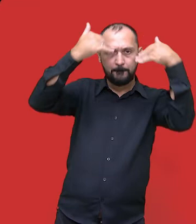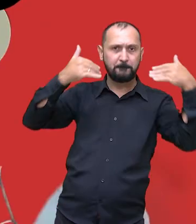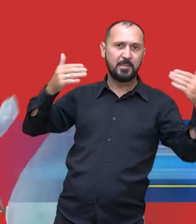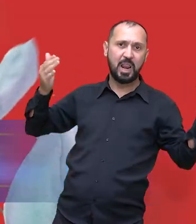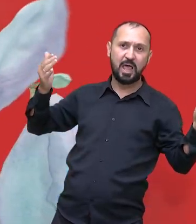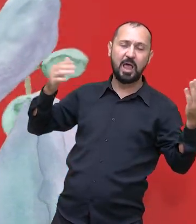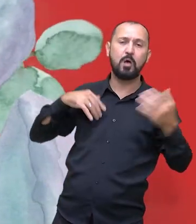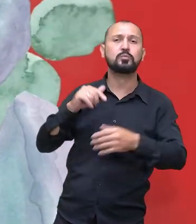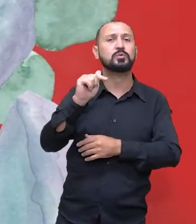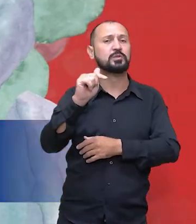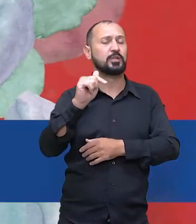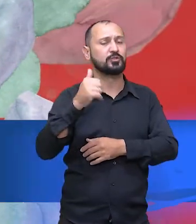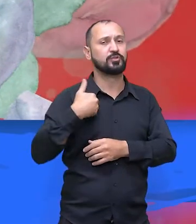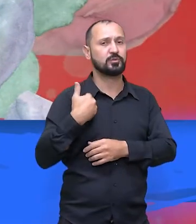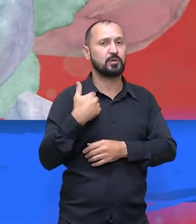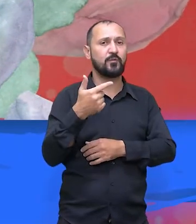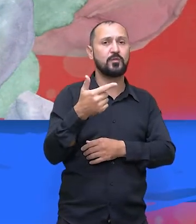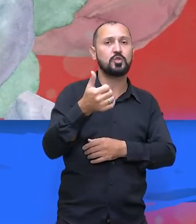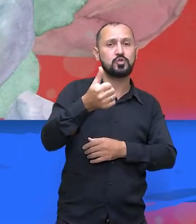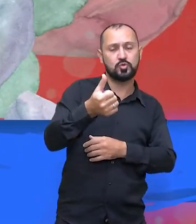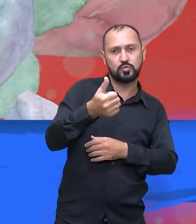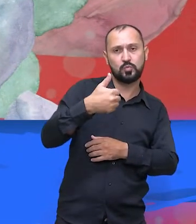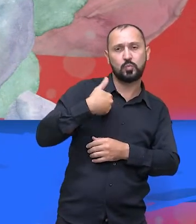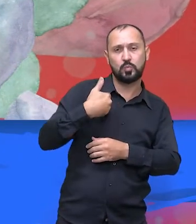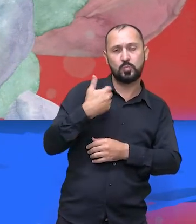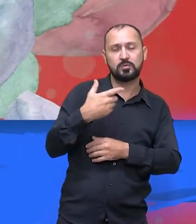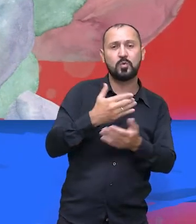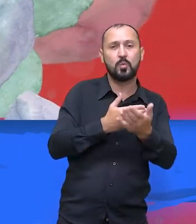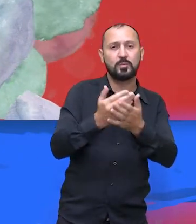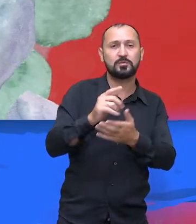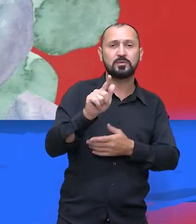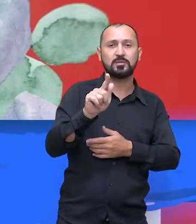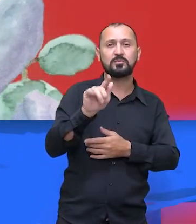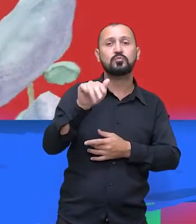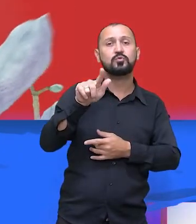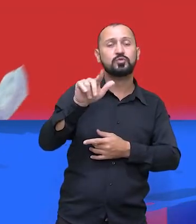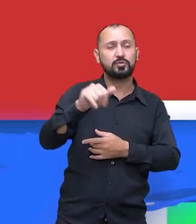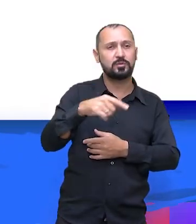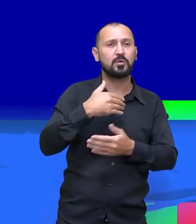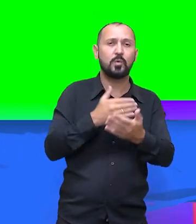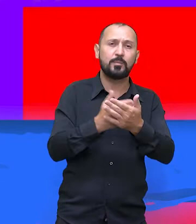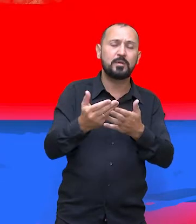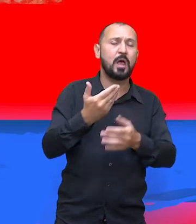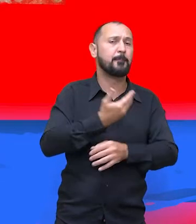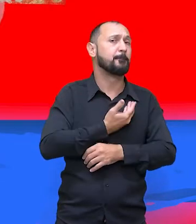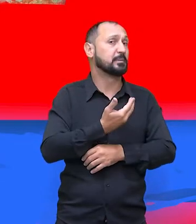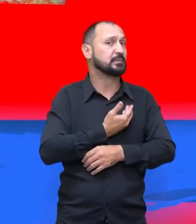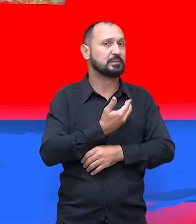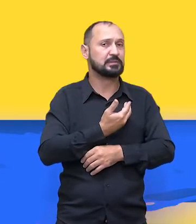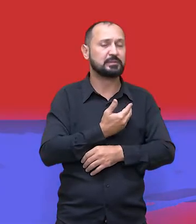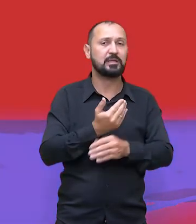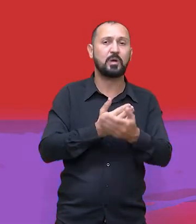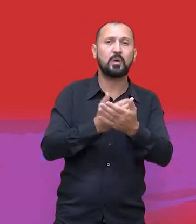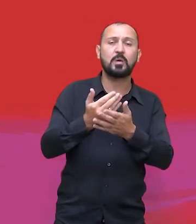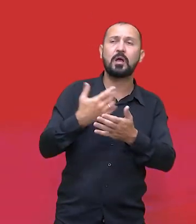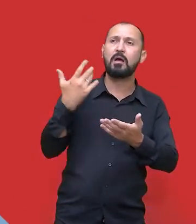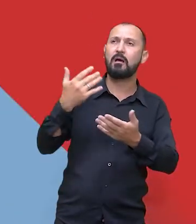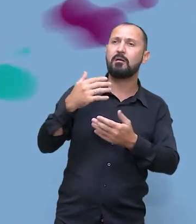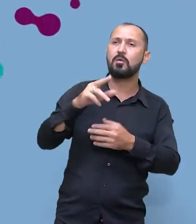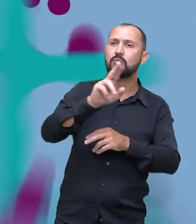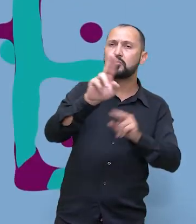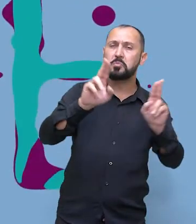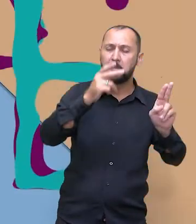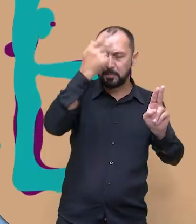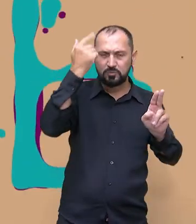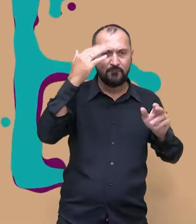balé aos 7 anos e aos 21 eu fui dançar no Ginga. Isso me trouxe muita coisa boa. Fiz grandes amizades,